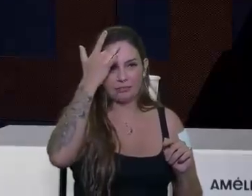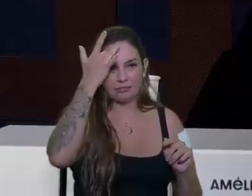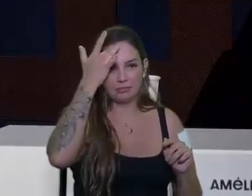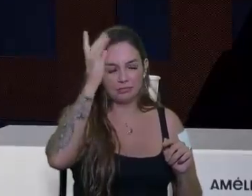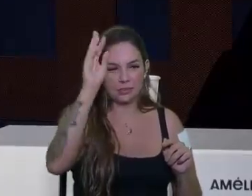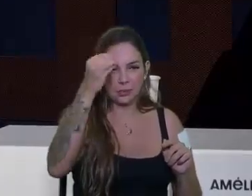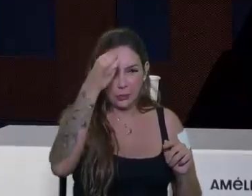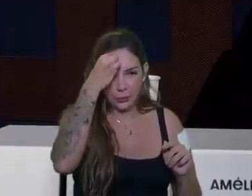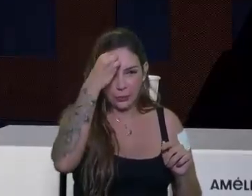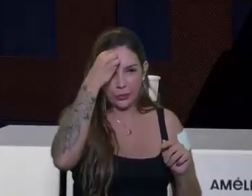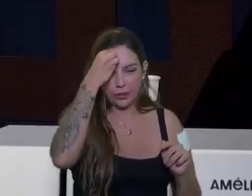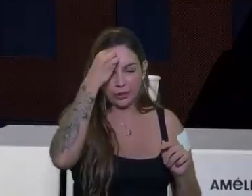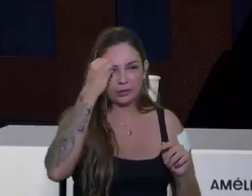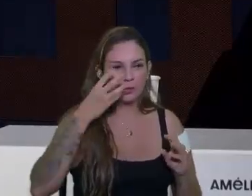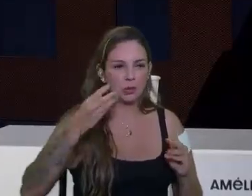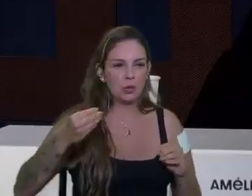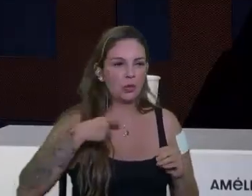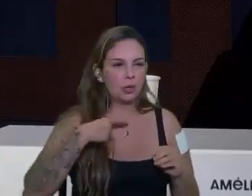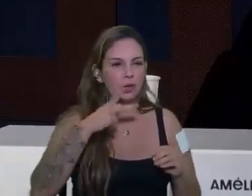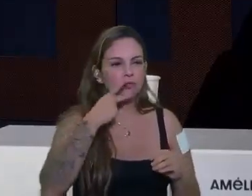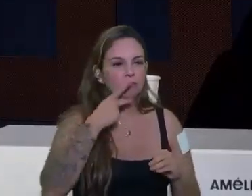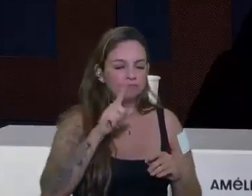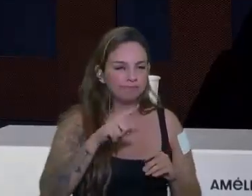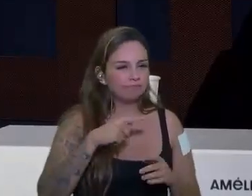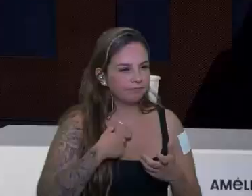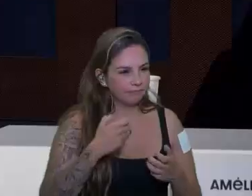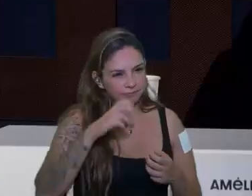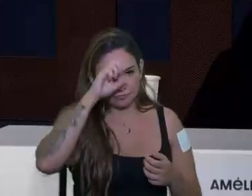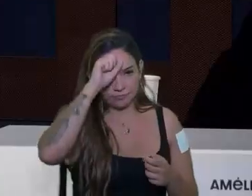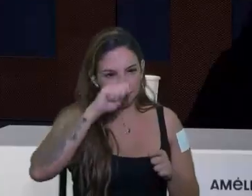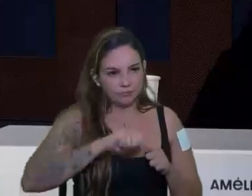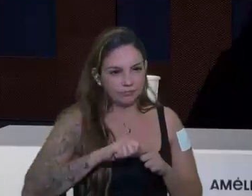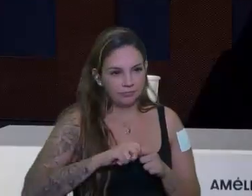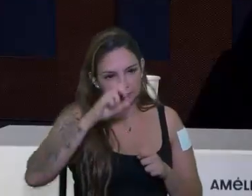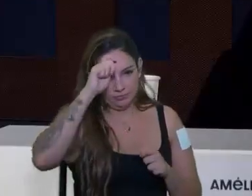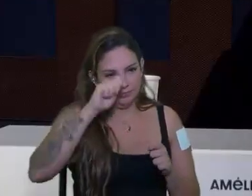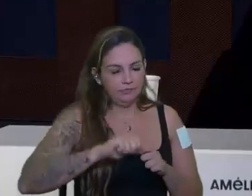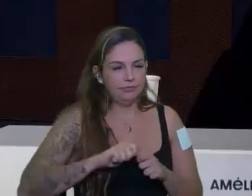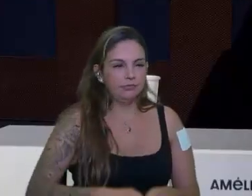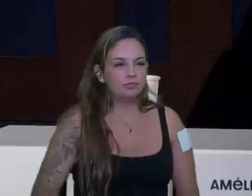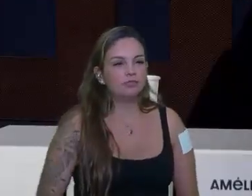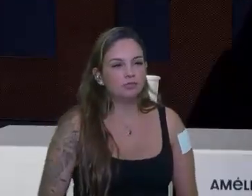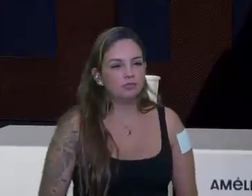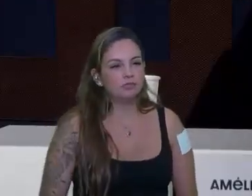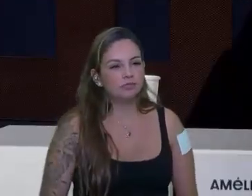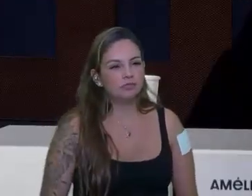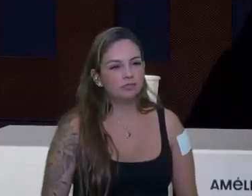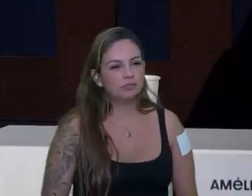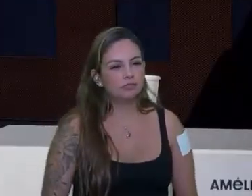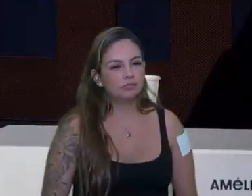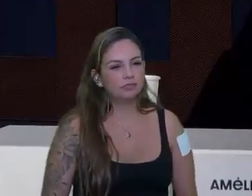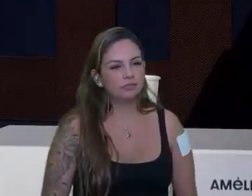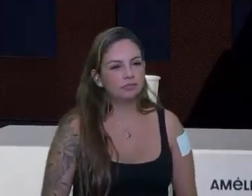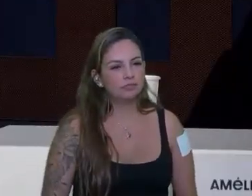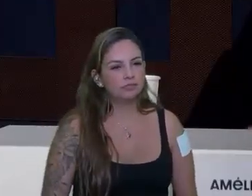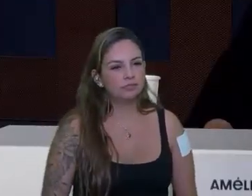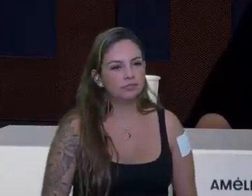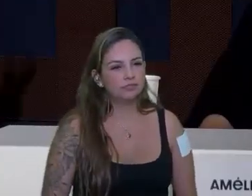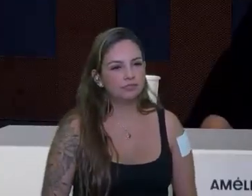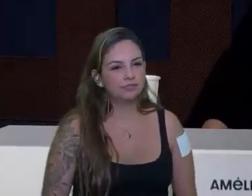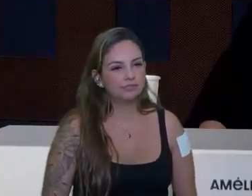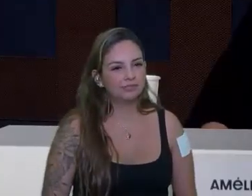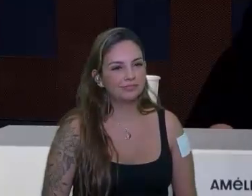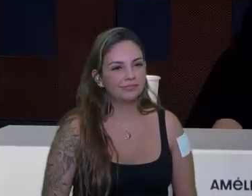é uma coisa muito... Eu falei, é isso que eu tenho que aprender a fazer, eu vou aprender a fazer. E aprendi, tenho